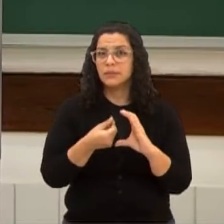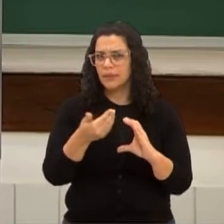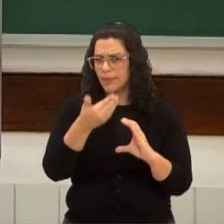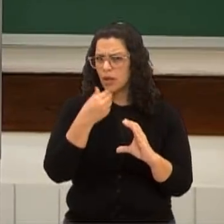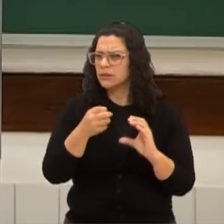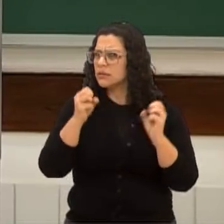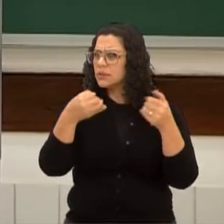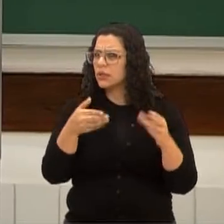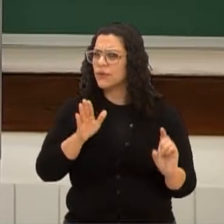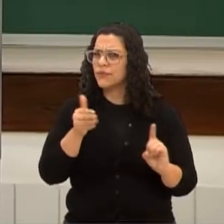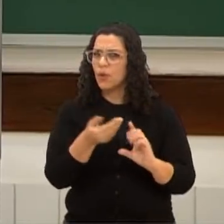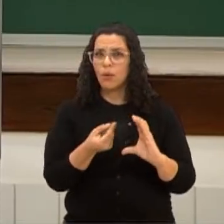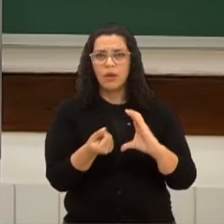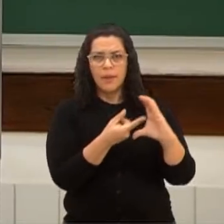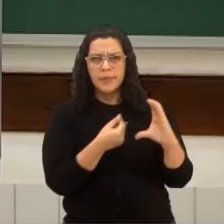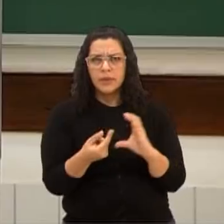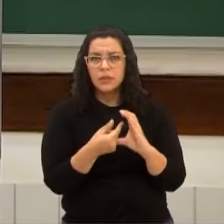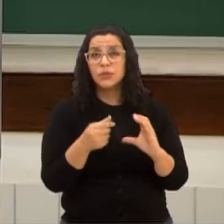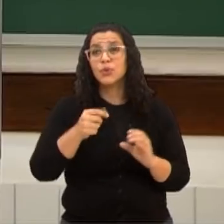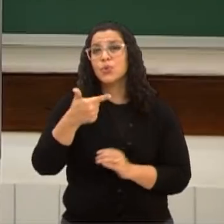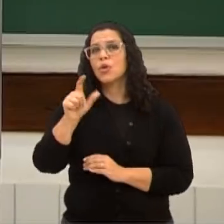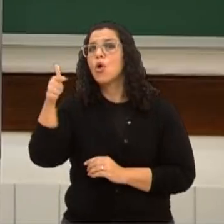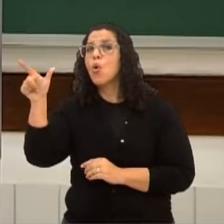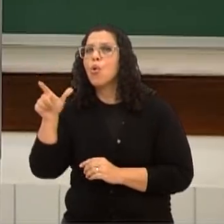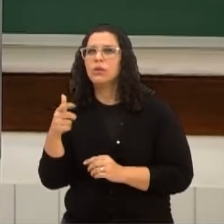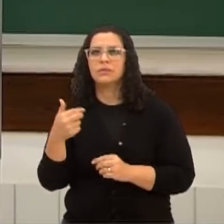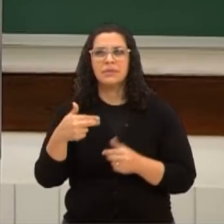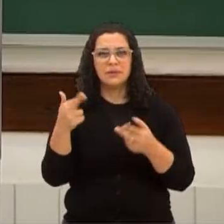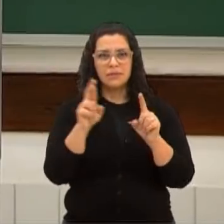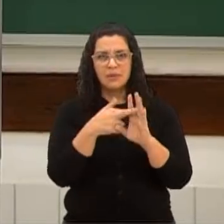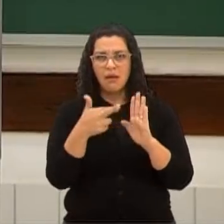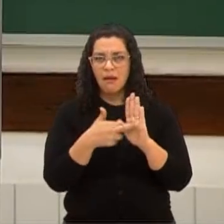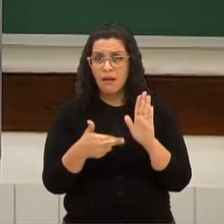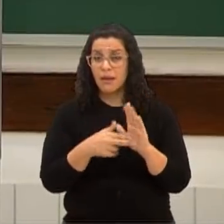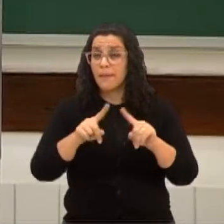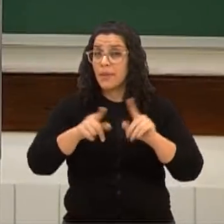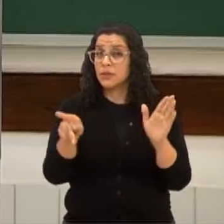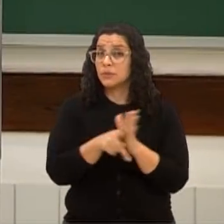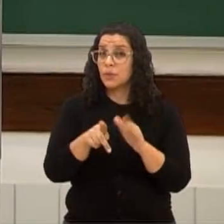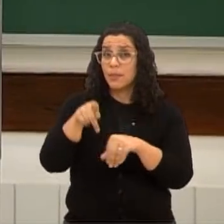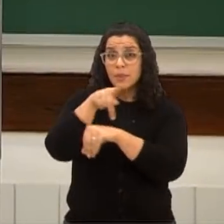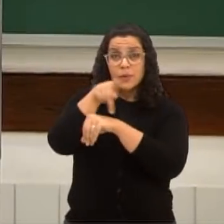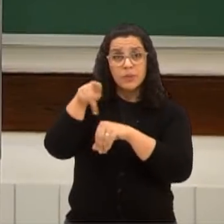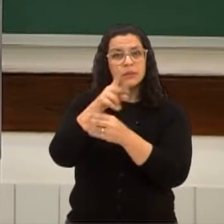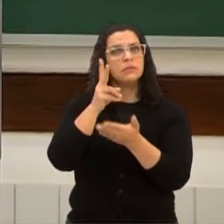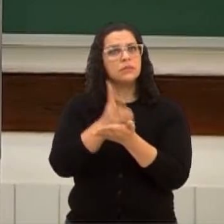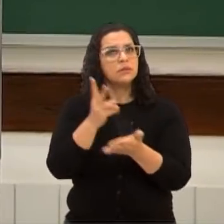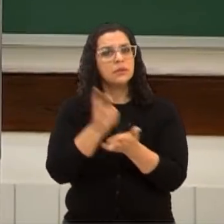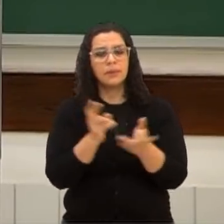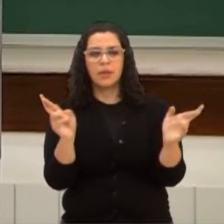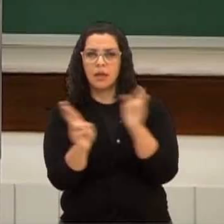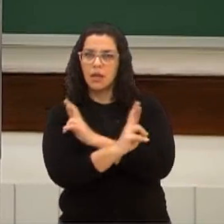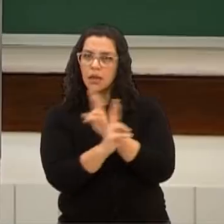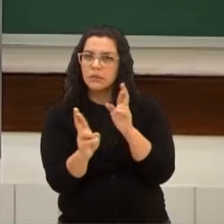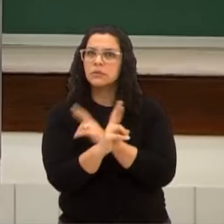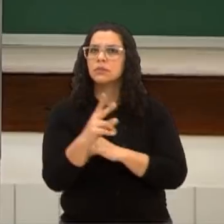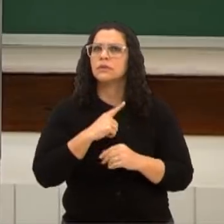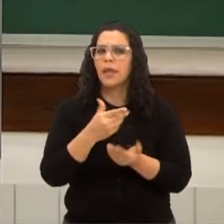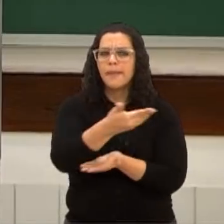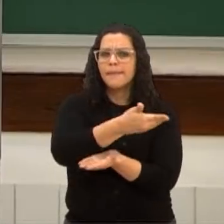melhor dizendo, do que qualquer outra situação. Mas os países sempre se relacionaram